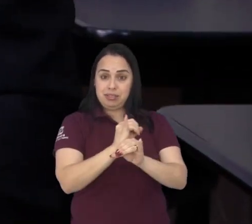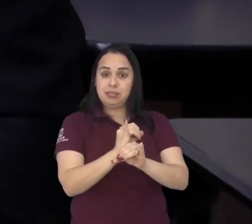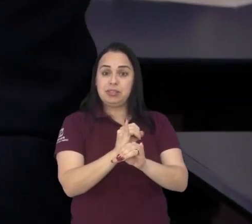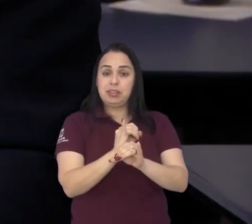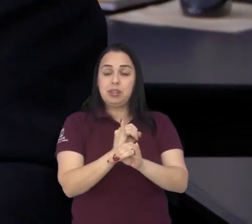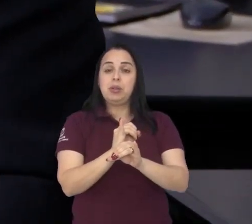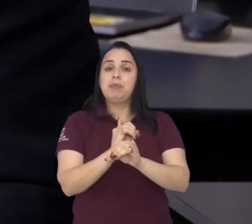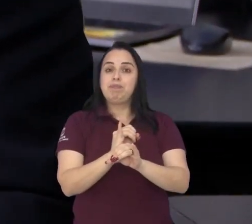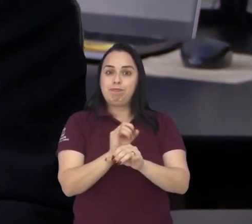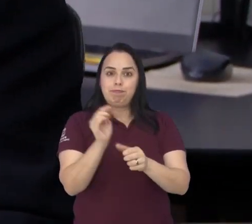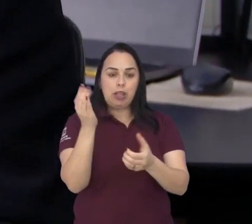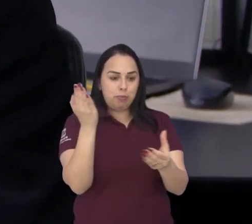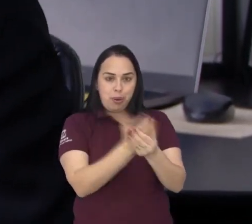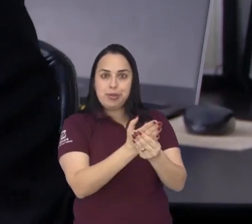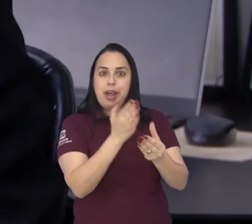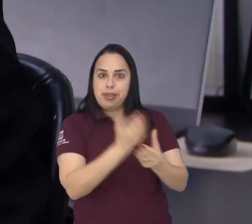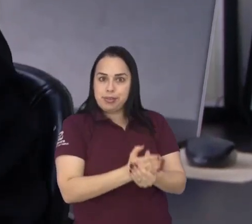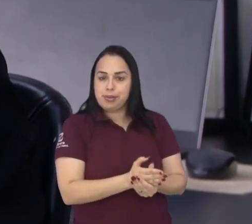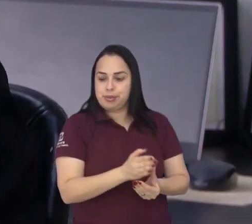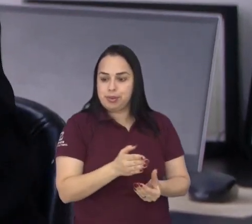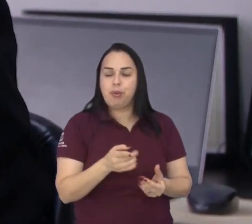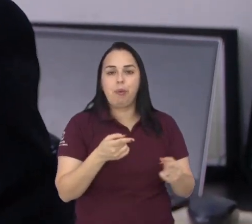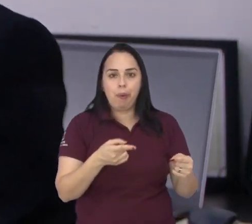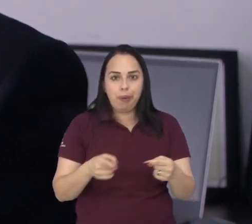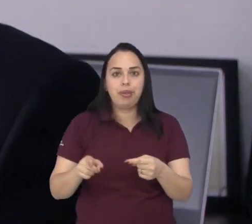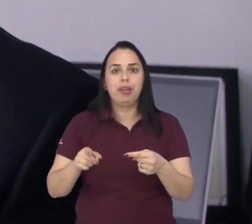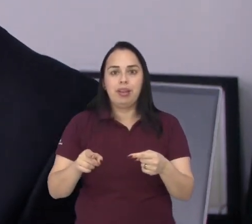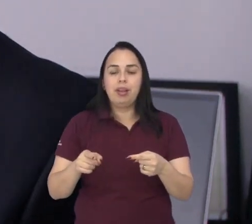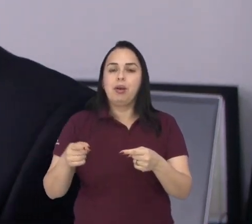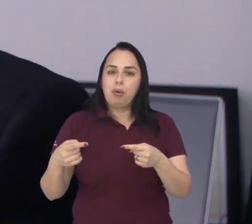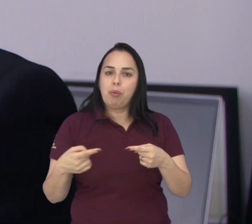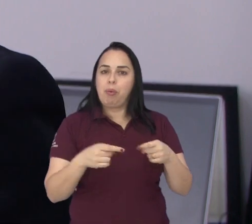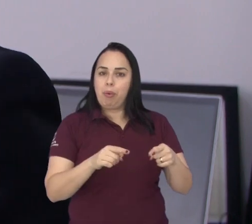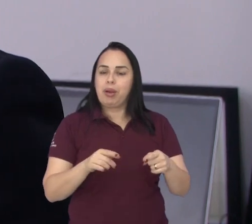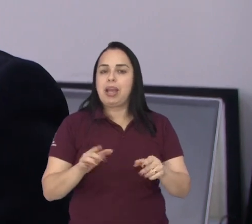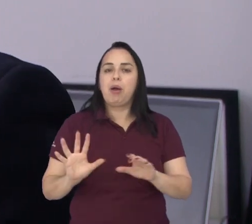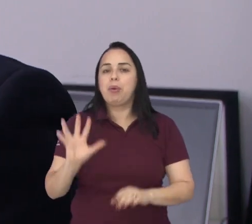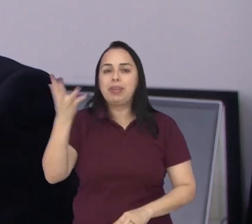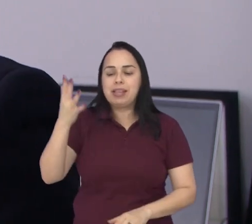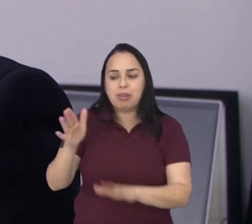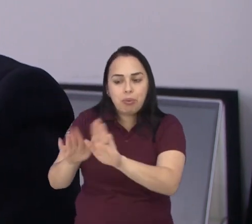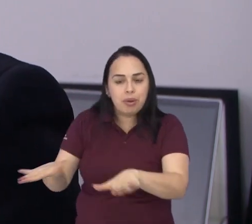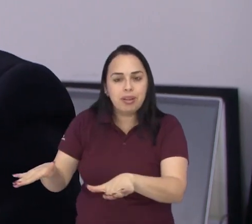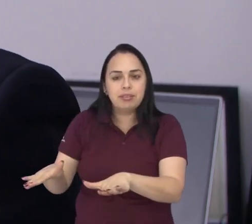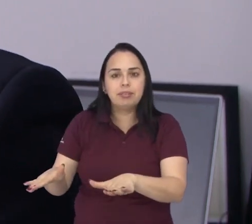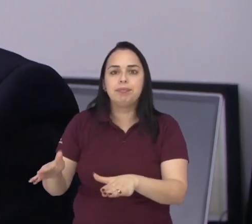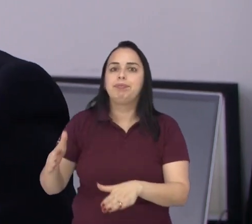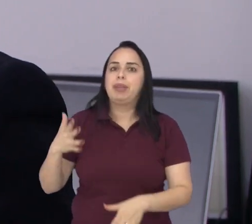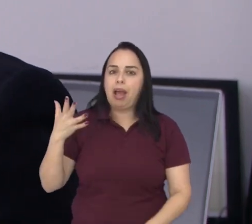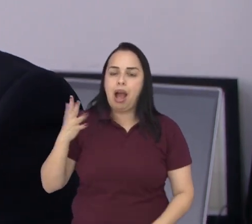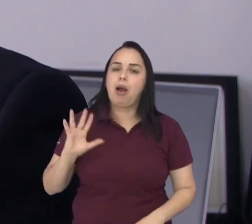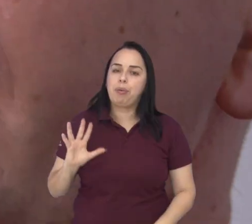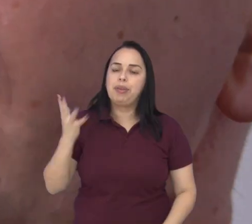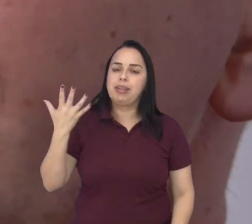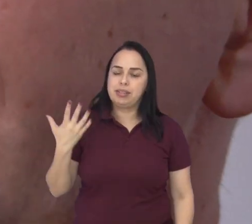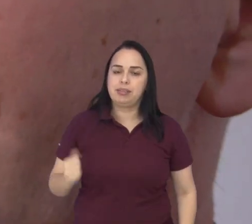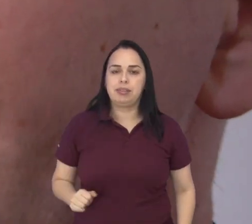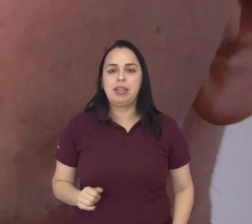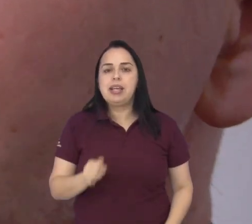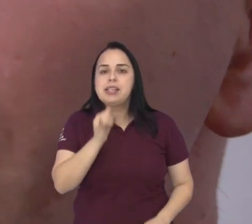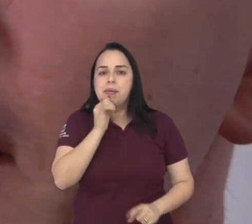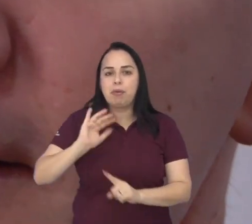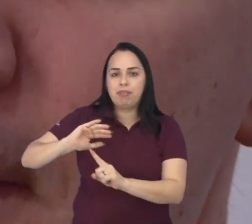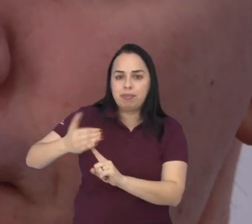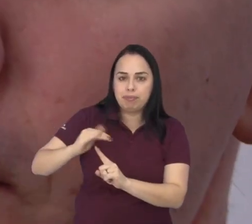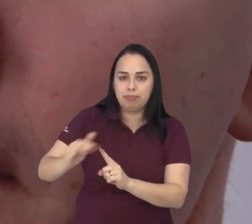os casos envolvendo crianças e adolescentes são comuns no país e existem vários tipos. Entre